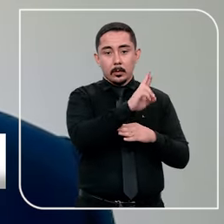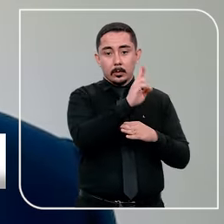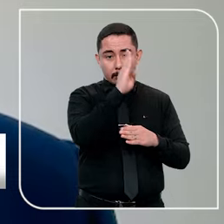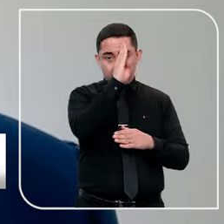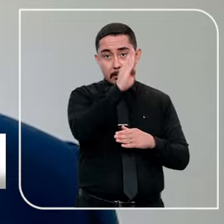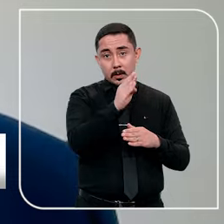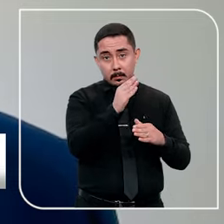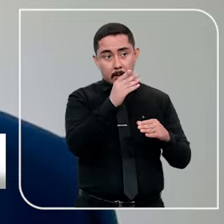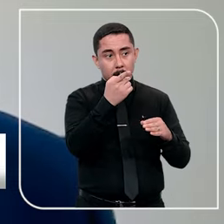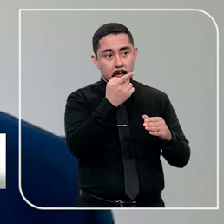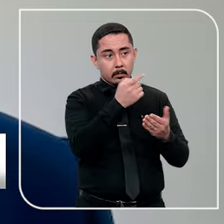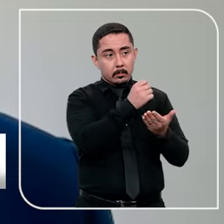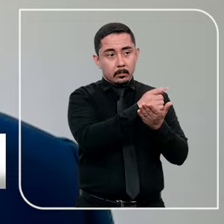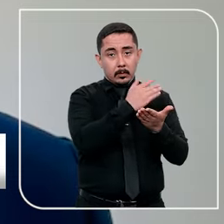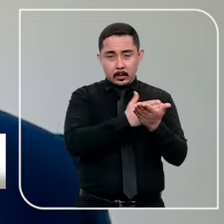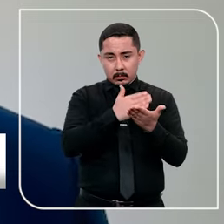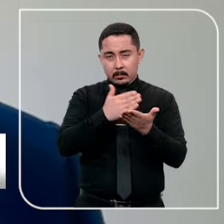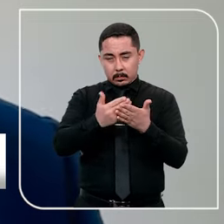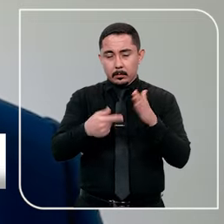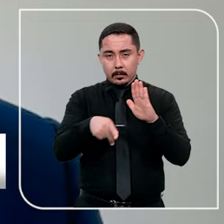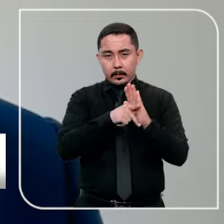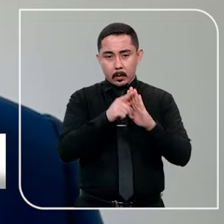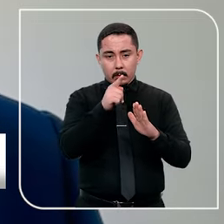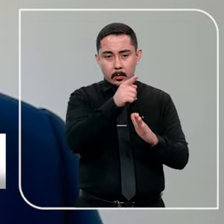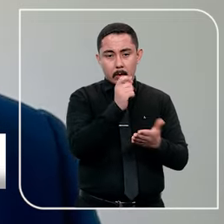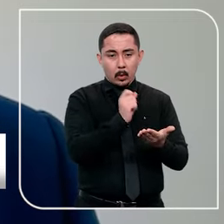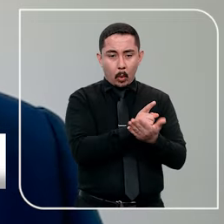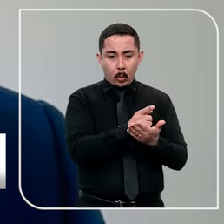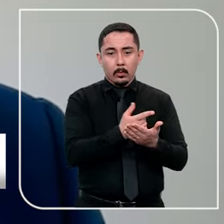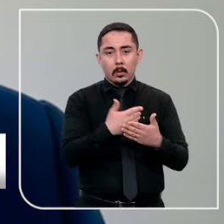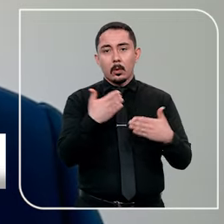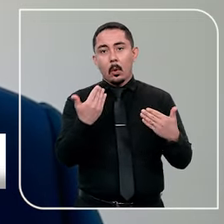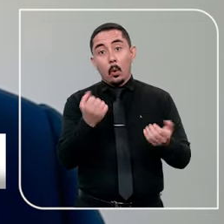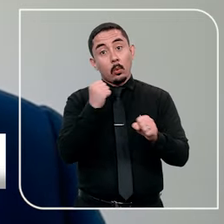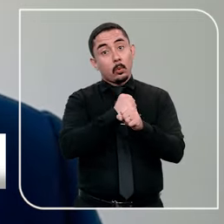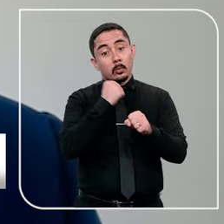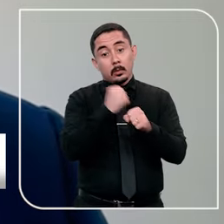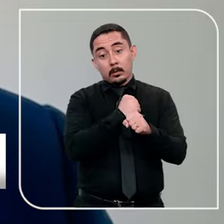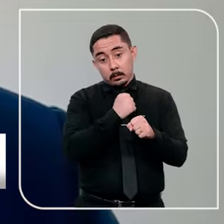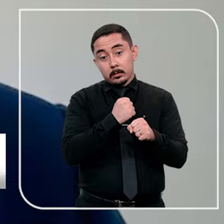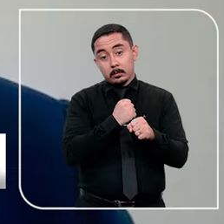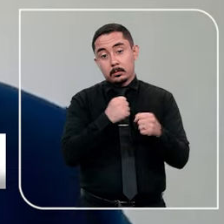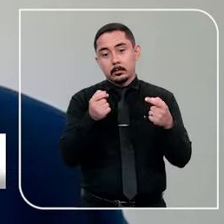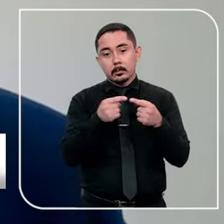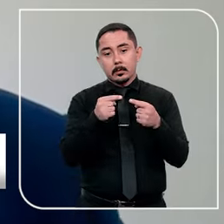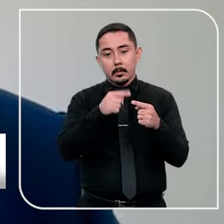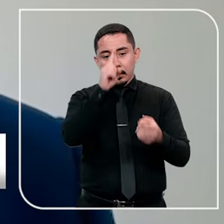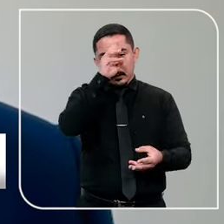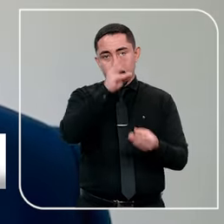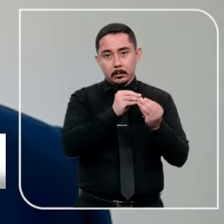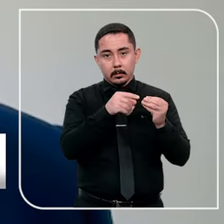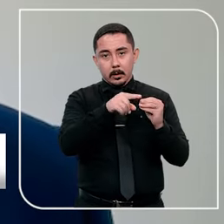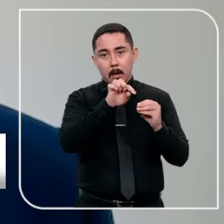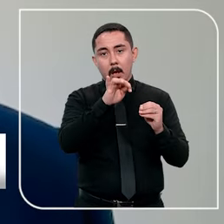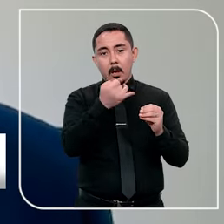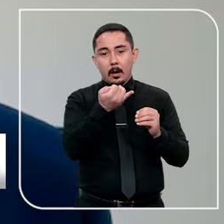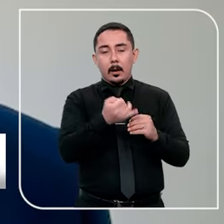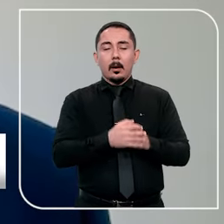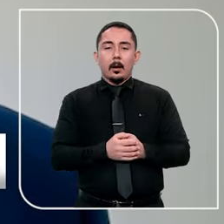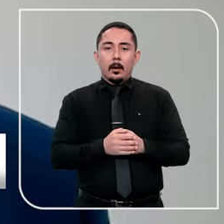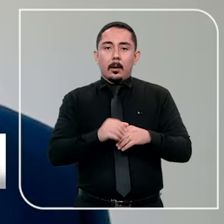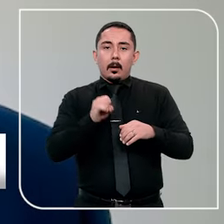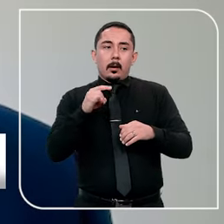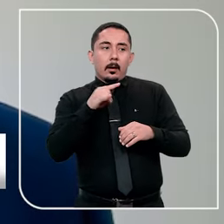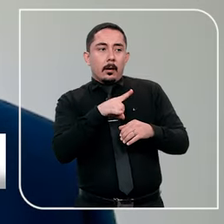titulado crédito decorrente de financiamento destinado para aquisição ou construção que é o entendimento recente